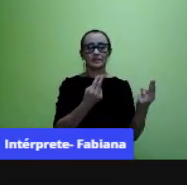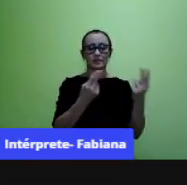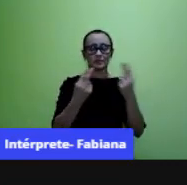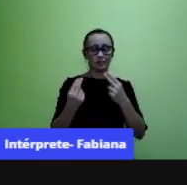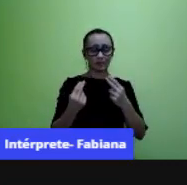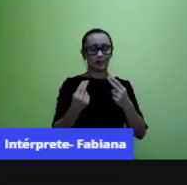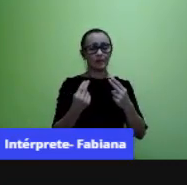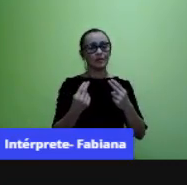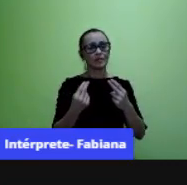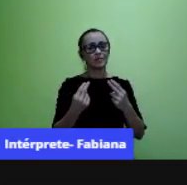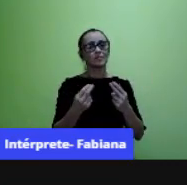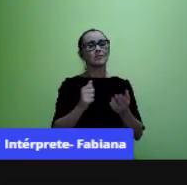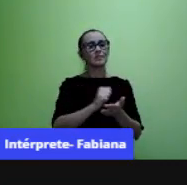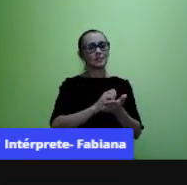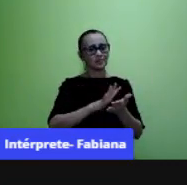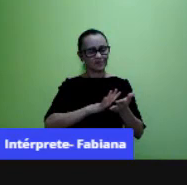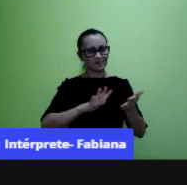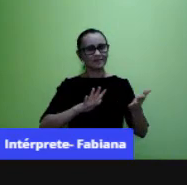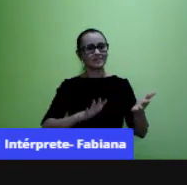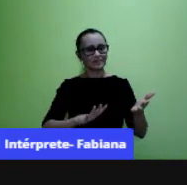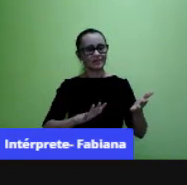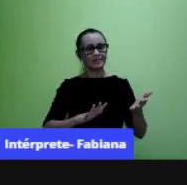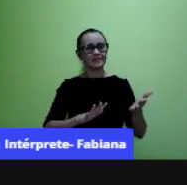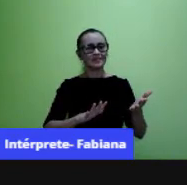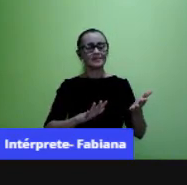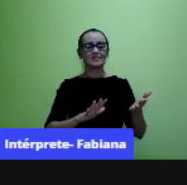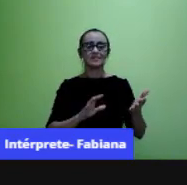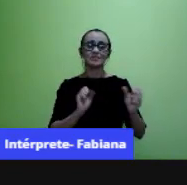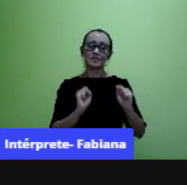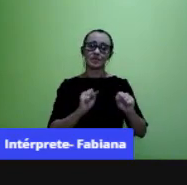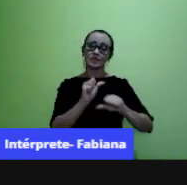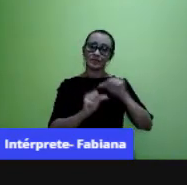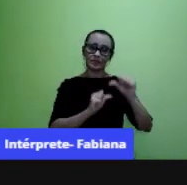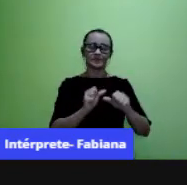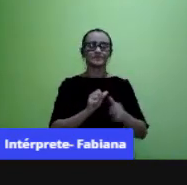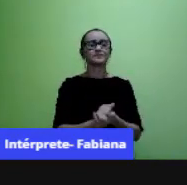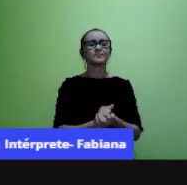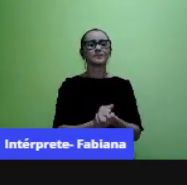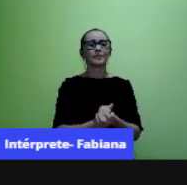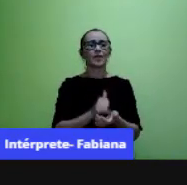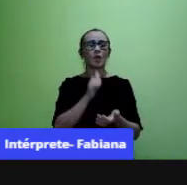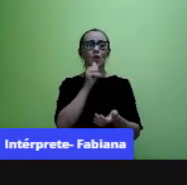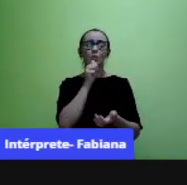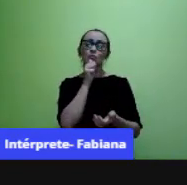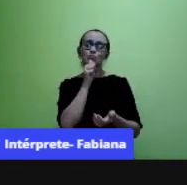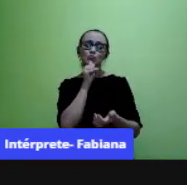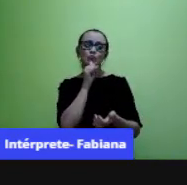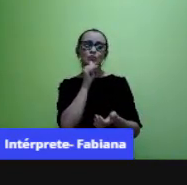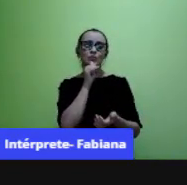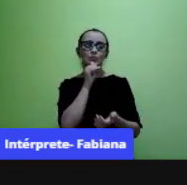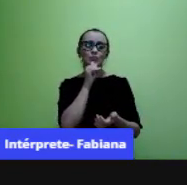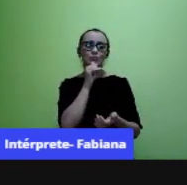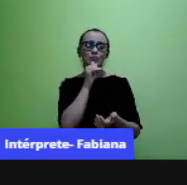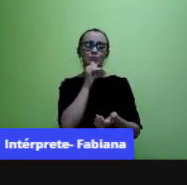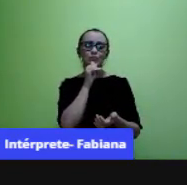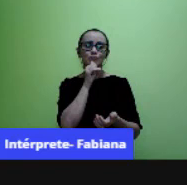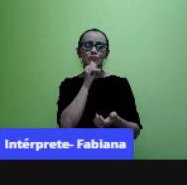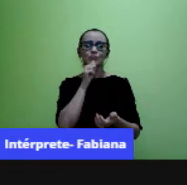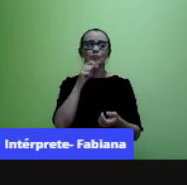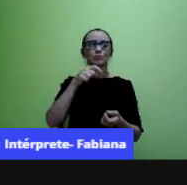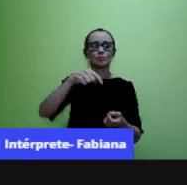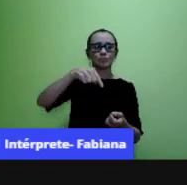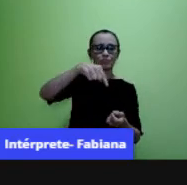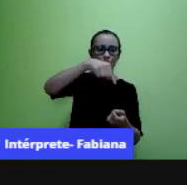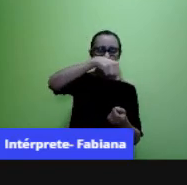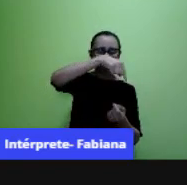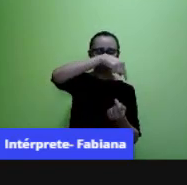atividades podem ser variadas, né? Quer ver uma atividade de girar? Vamos supor, ela girar no mesmo ponto, ela